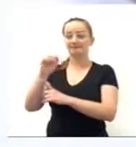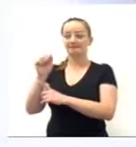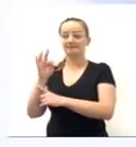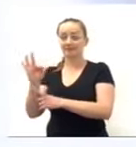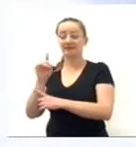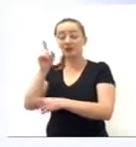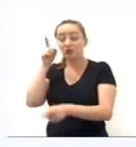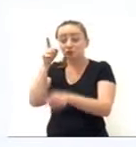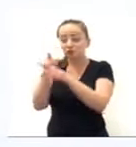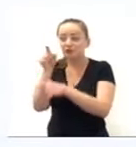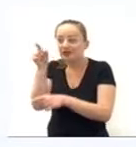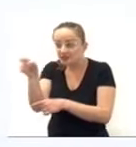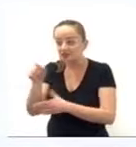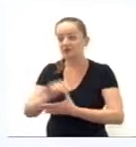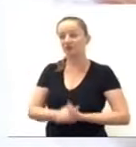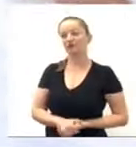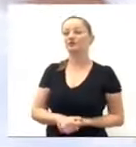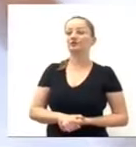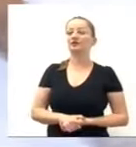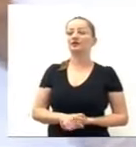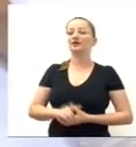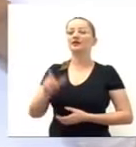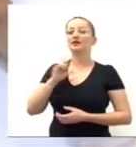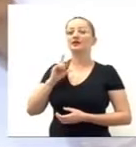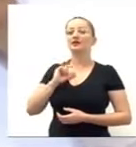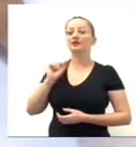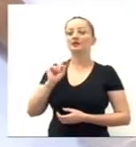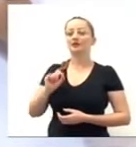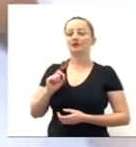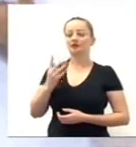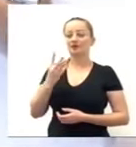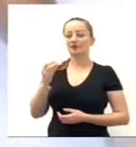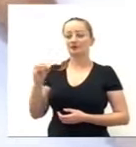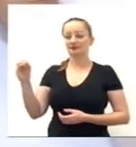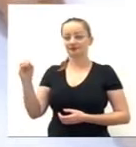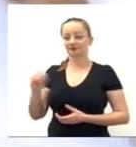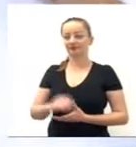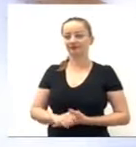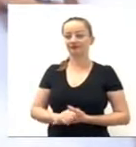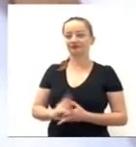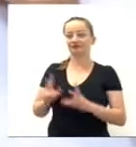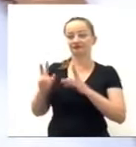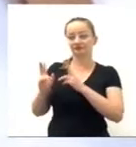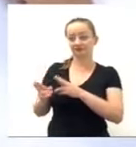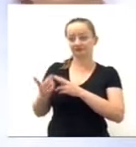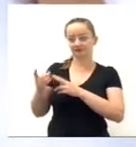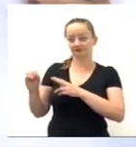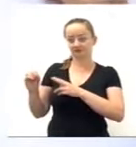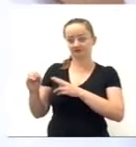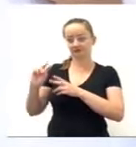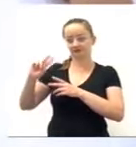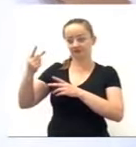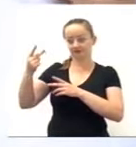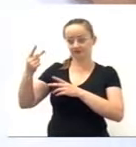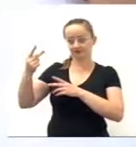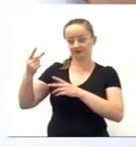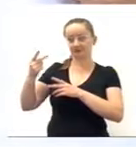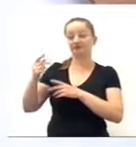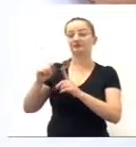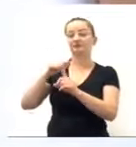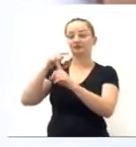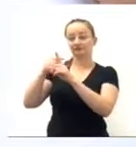quero descobrir. Então, aqui eu vou ter 400 igual 10 ao quadrado,